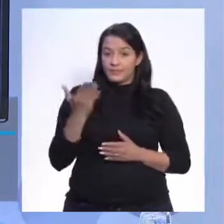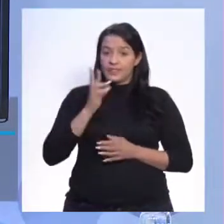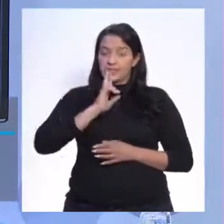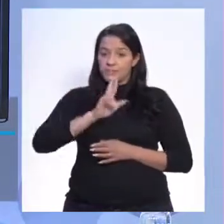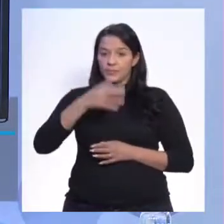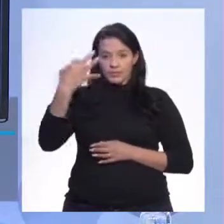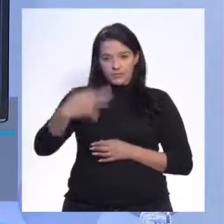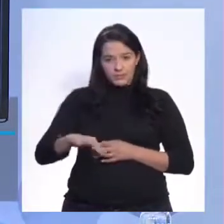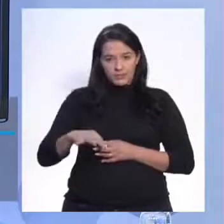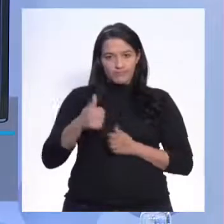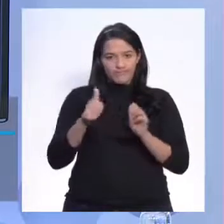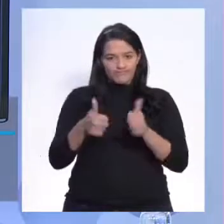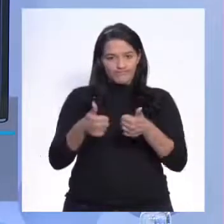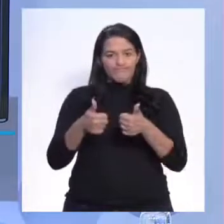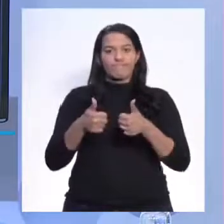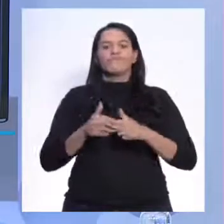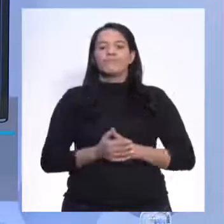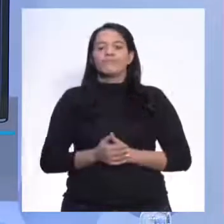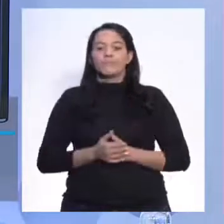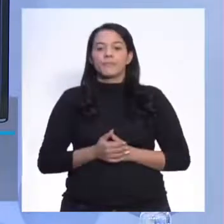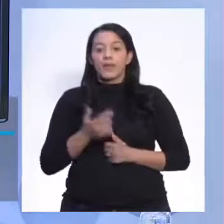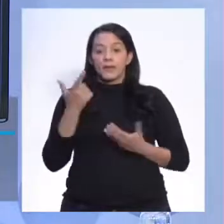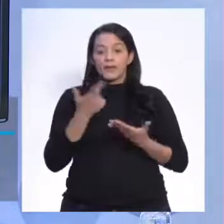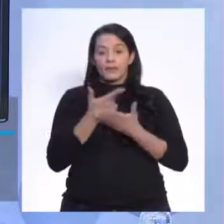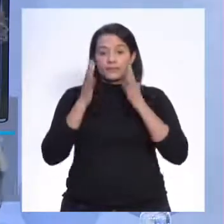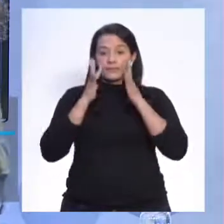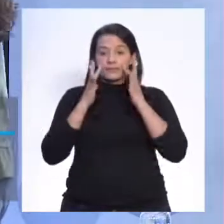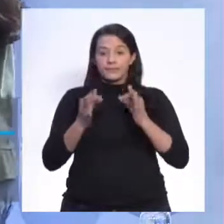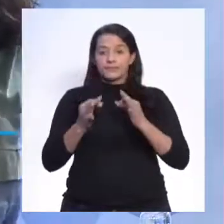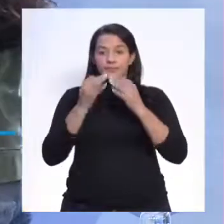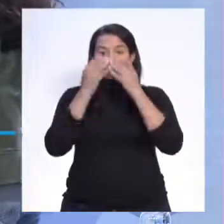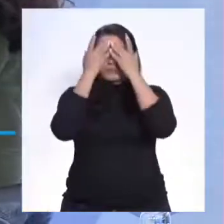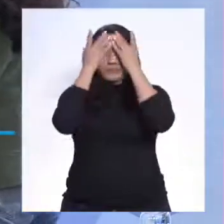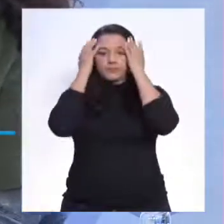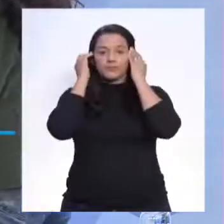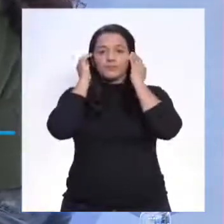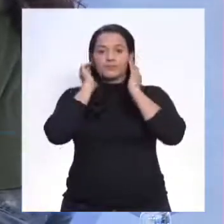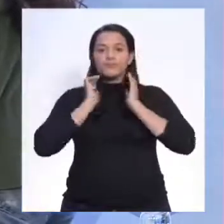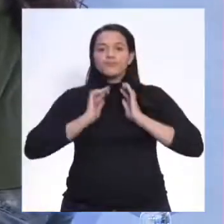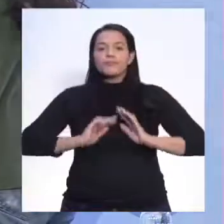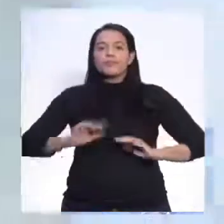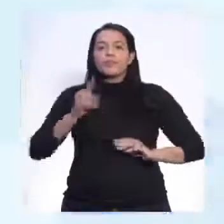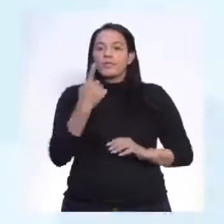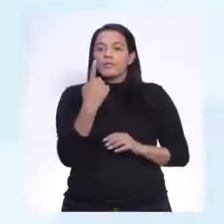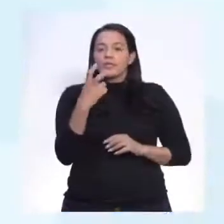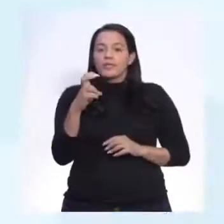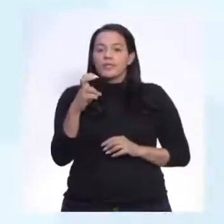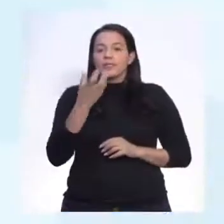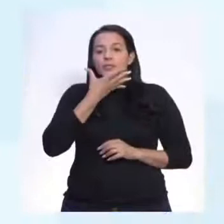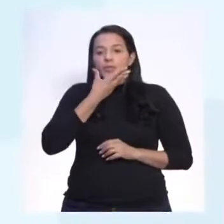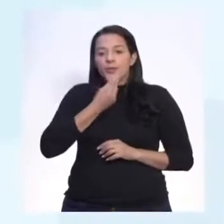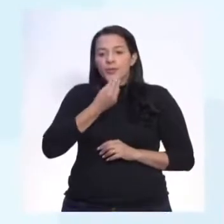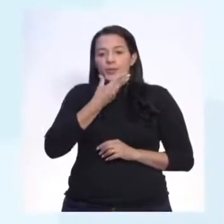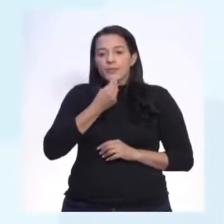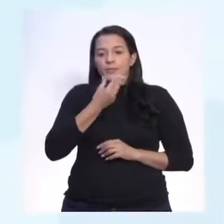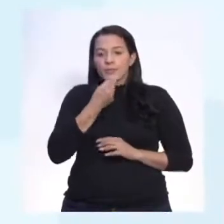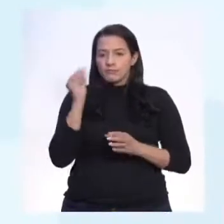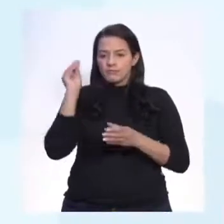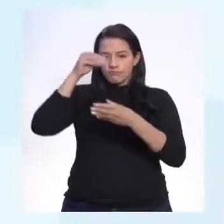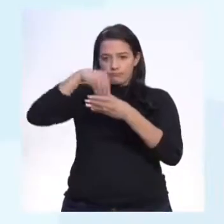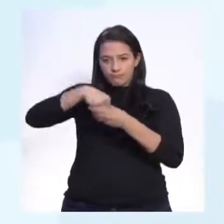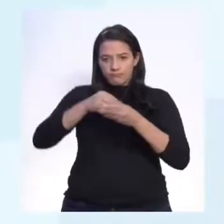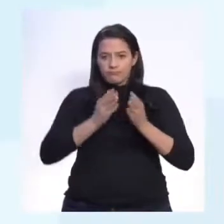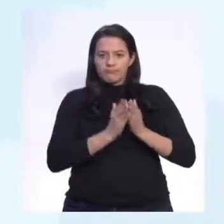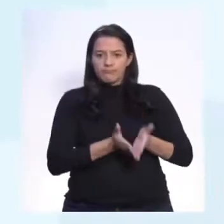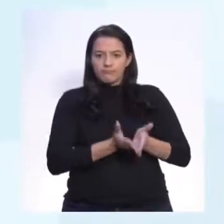aí em casa, certo? Então, preste atenção. Nós temos 15 homens lá dentro do